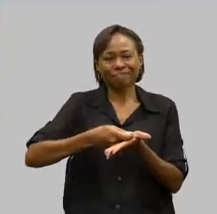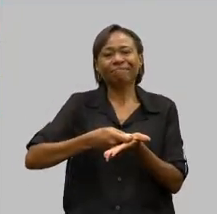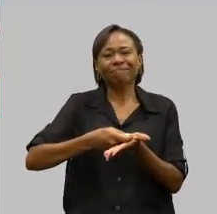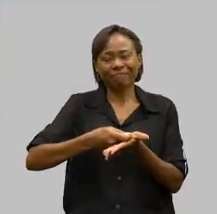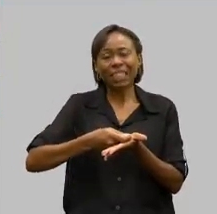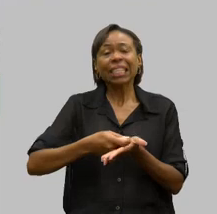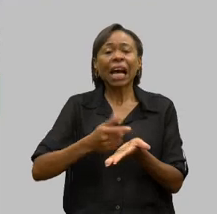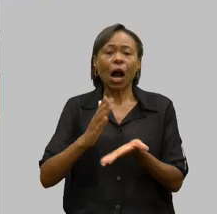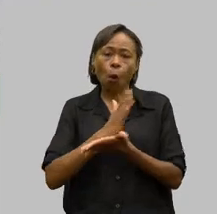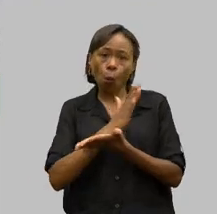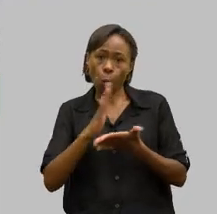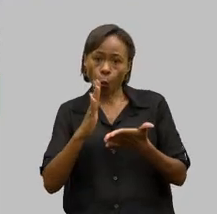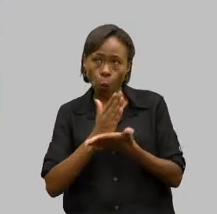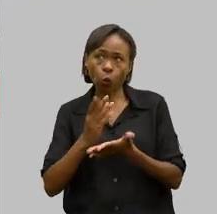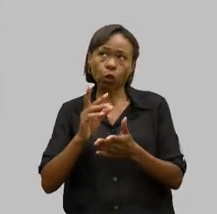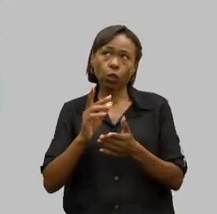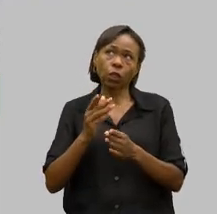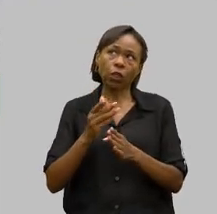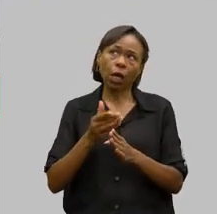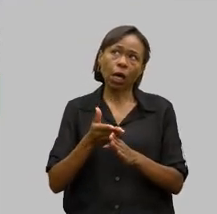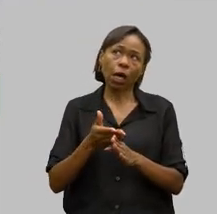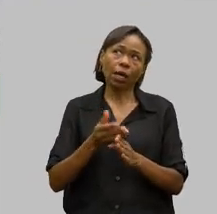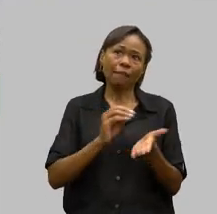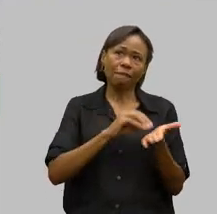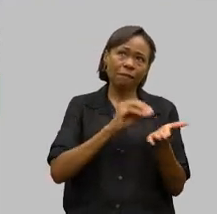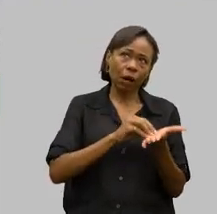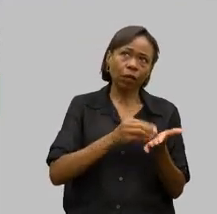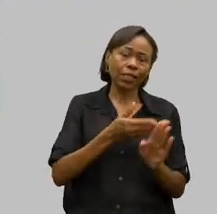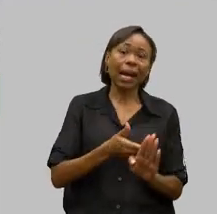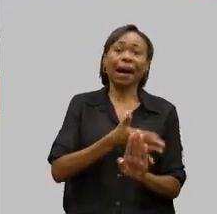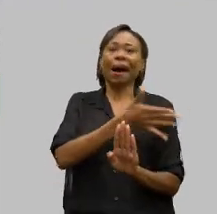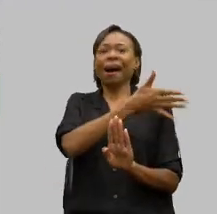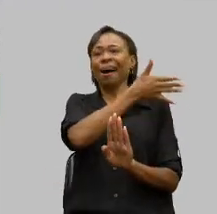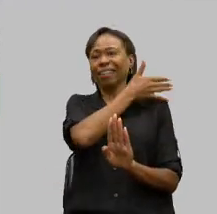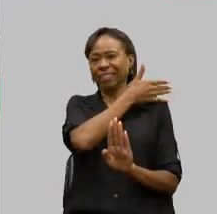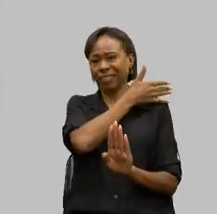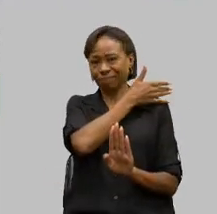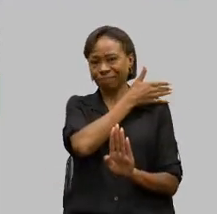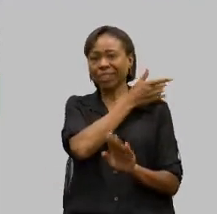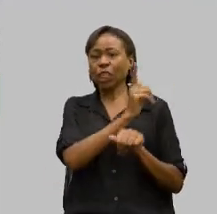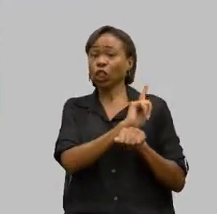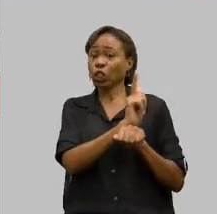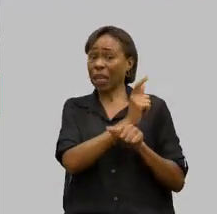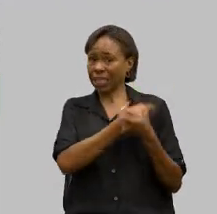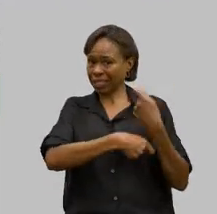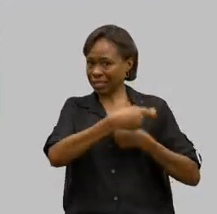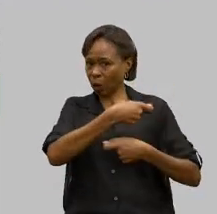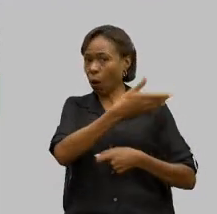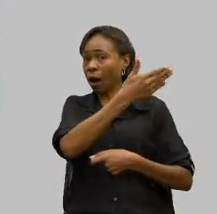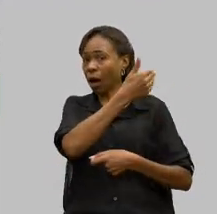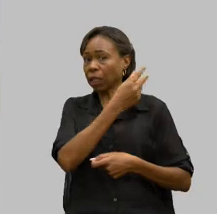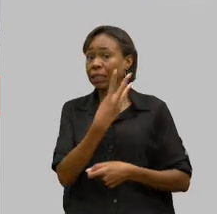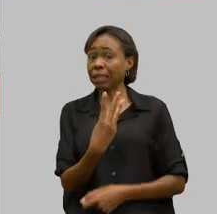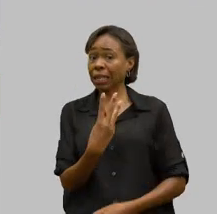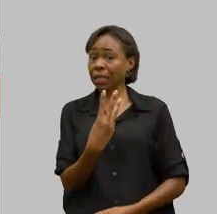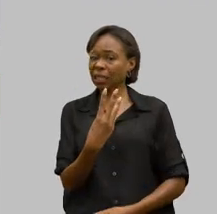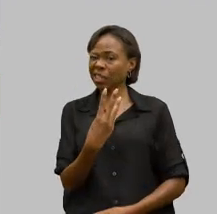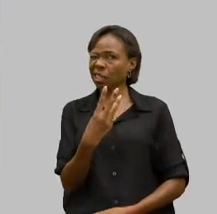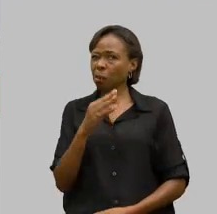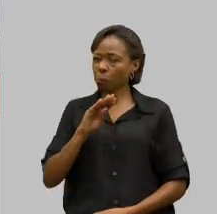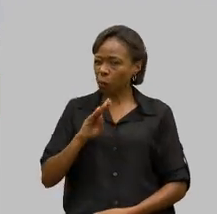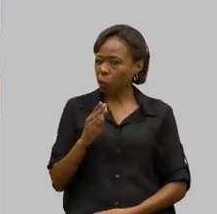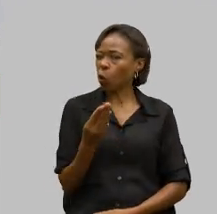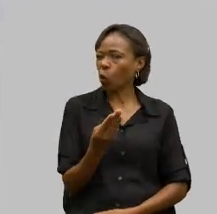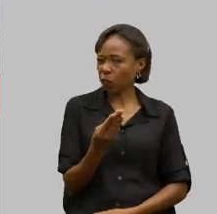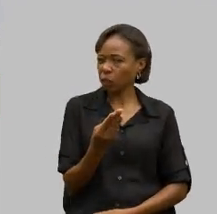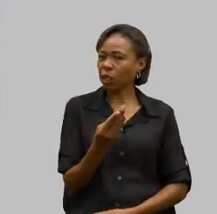vem de gestões anteriores. Essa parte da gestão anterior, se eu não me engano, são 3 bilhões que estão no